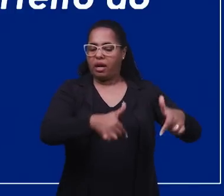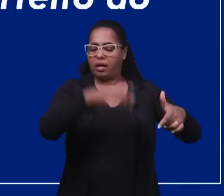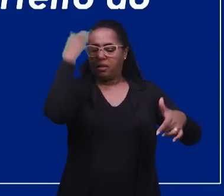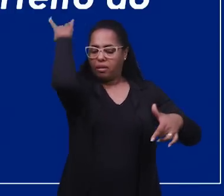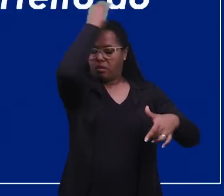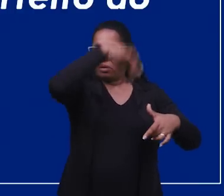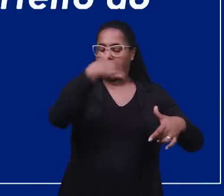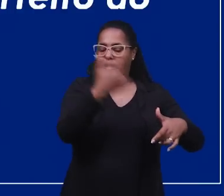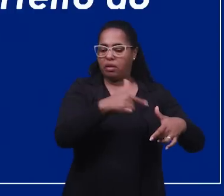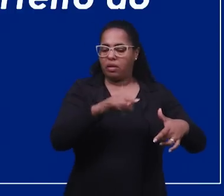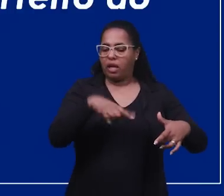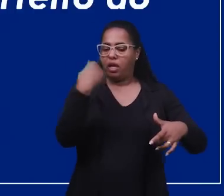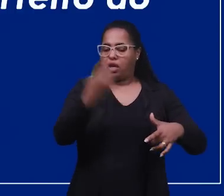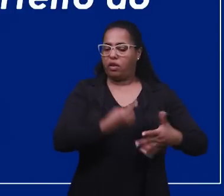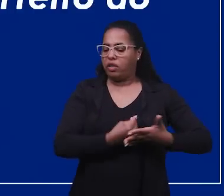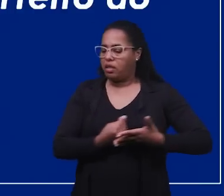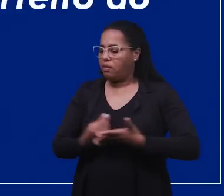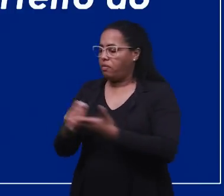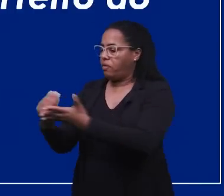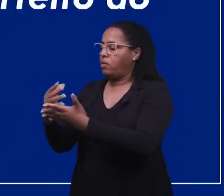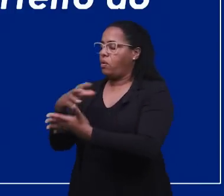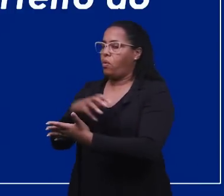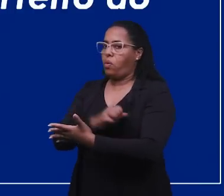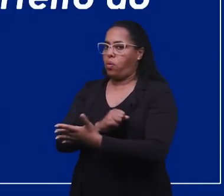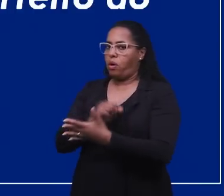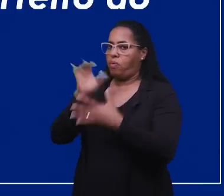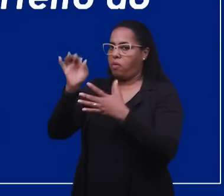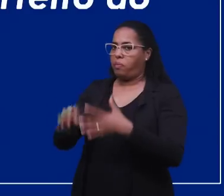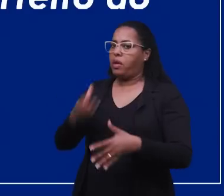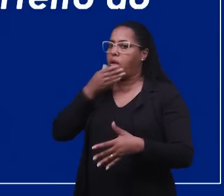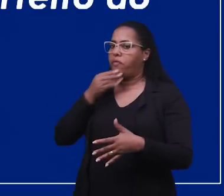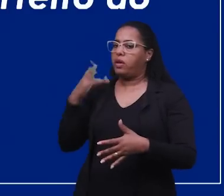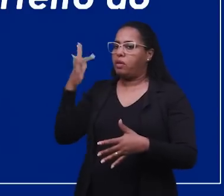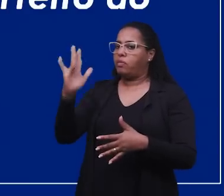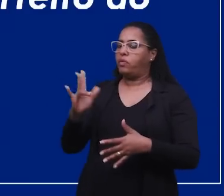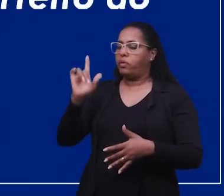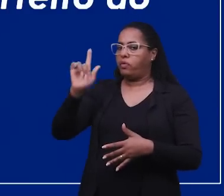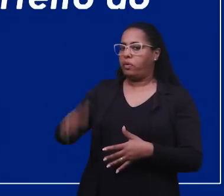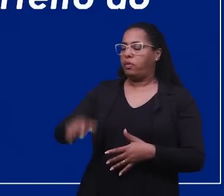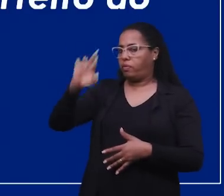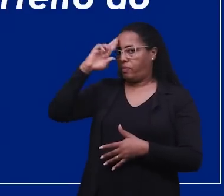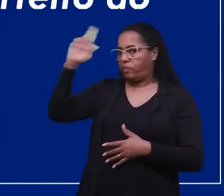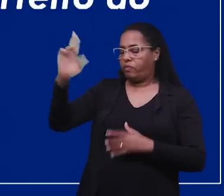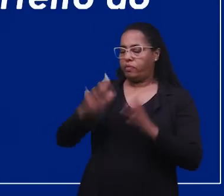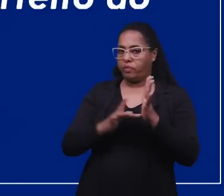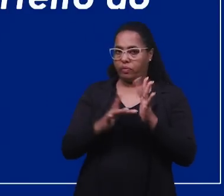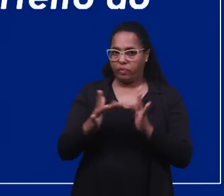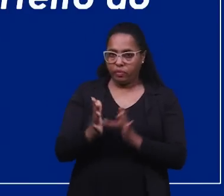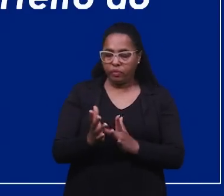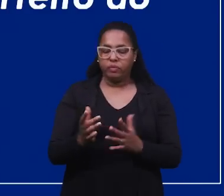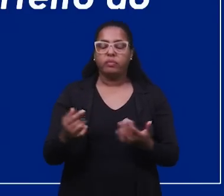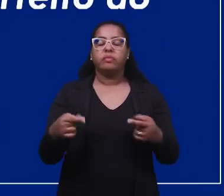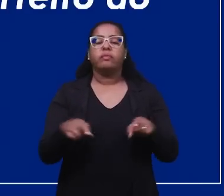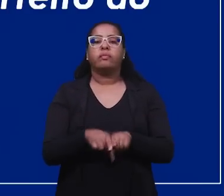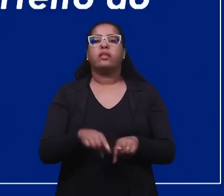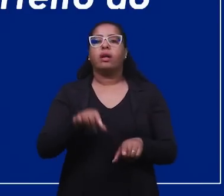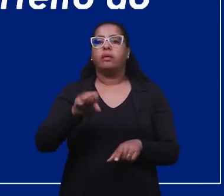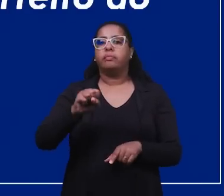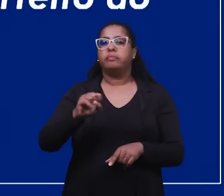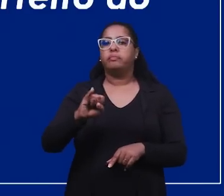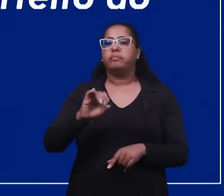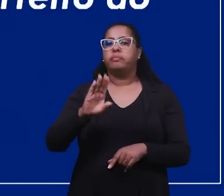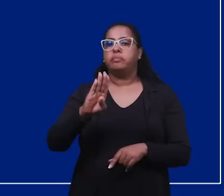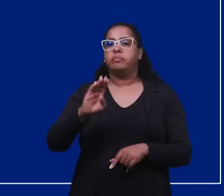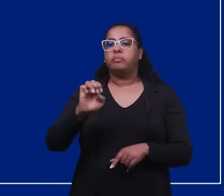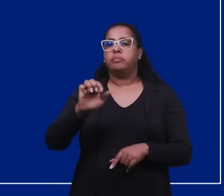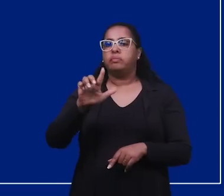ação do Espírito Santo, e nos entregarmos ao amor perfeito do noivo, que é o Senhor Jesus. Também